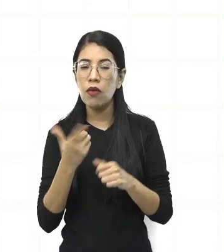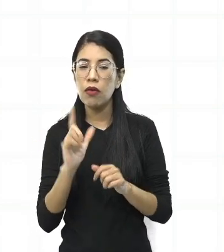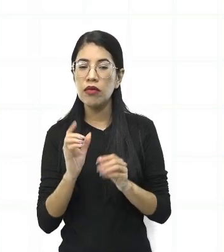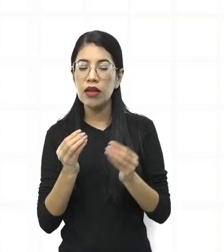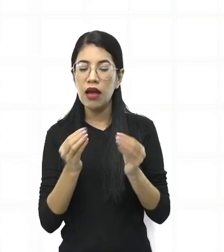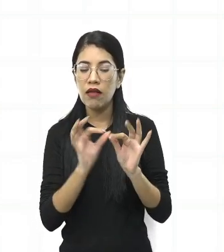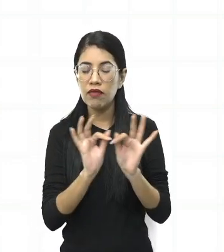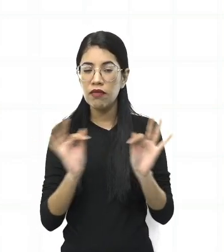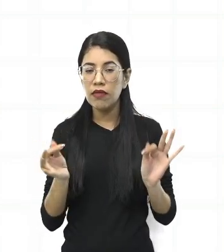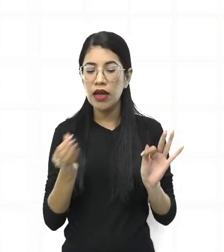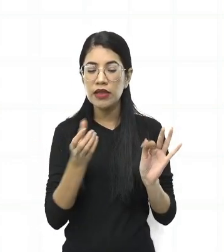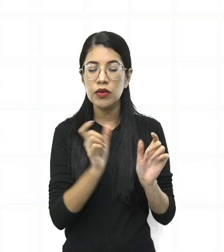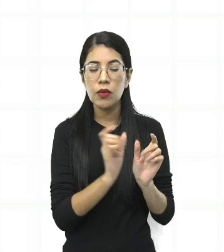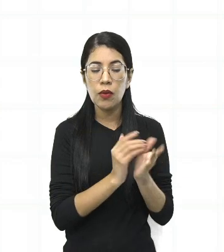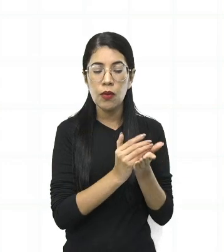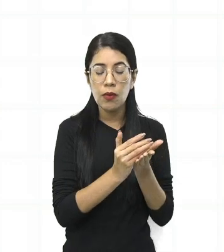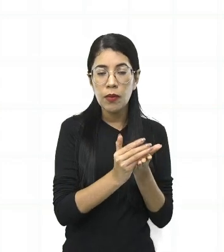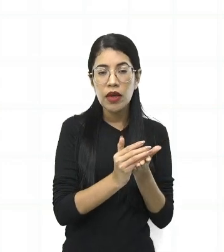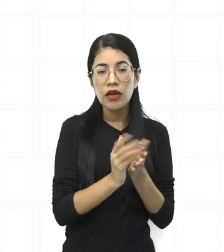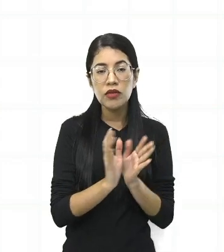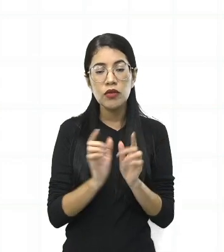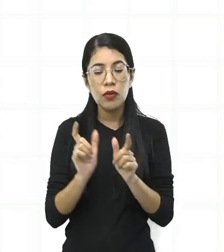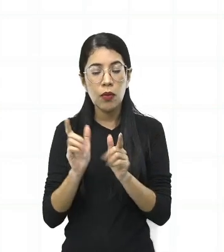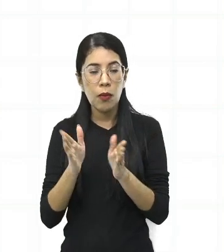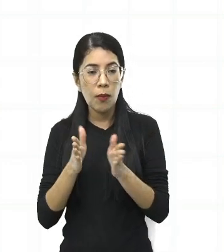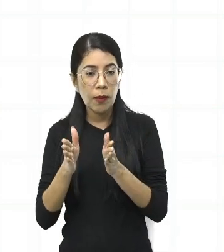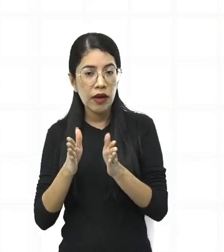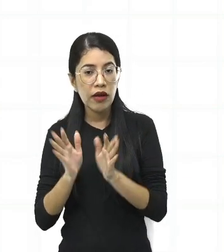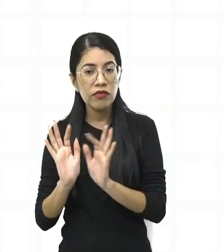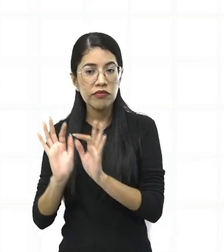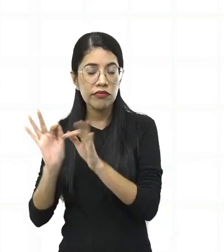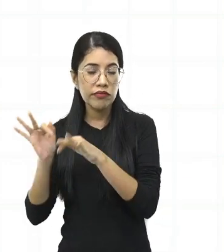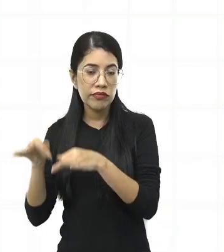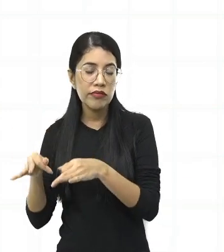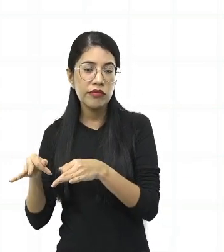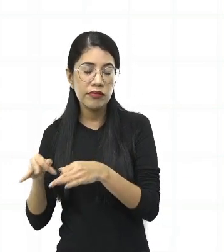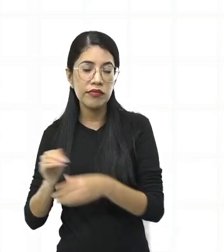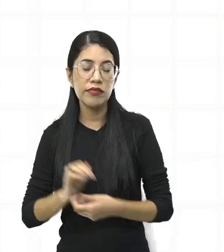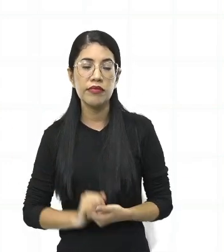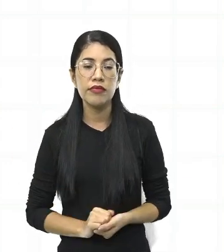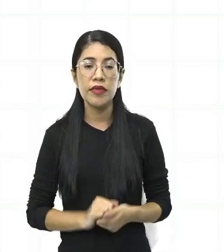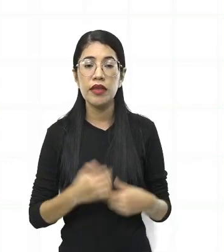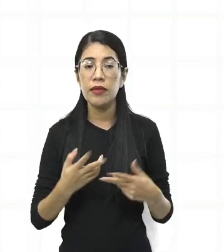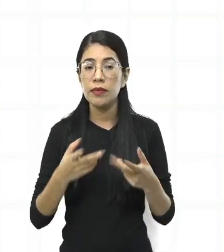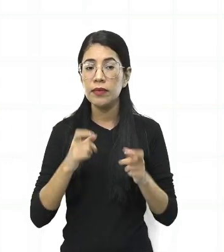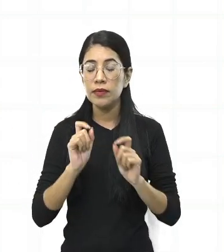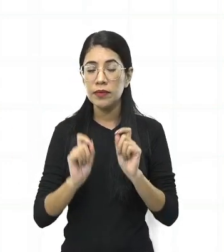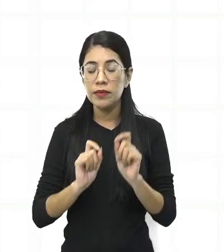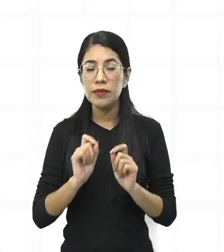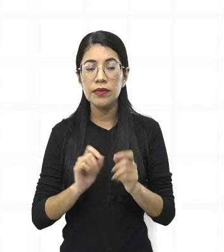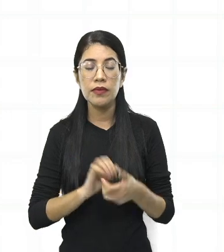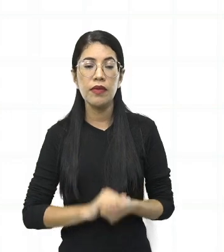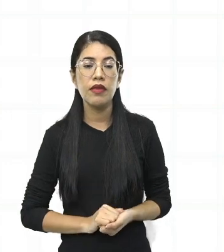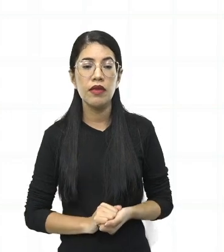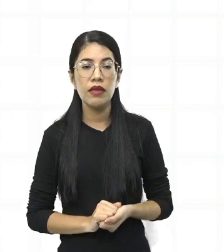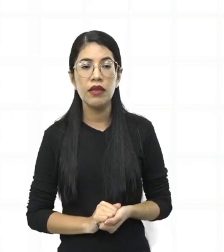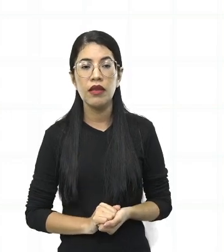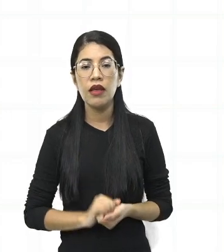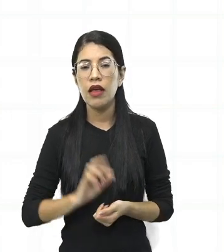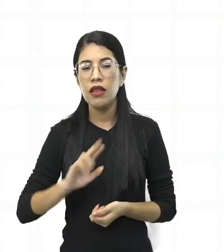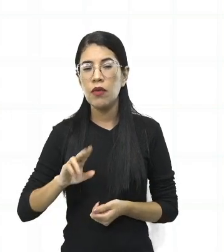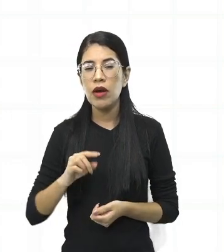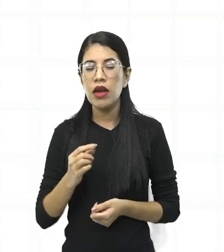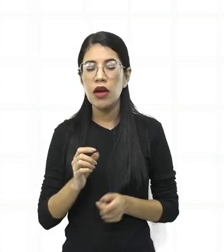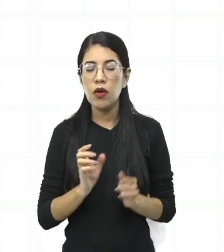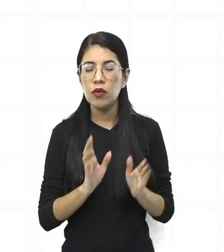momentos. Pode aparecer no começo da nossa oração, no meio da oração. Então percebam que ele não está no local